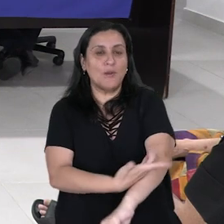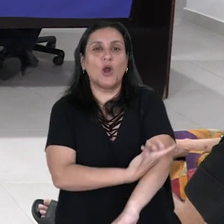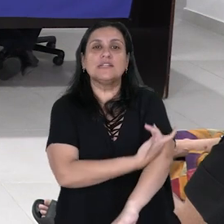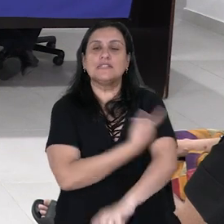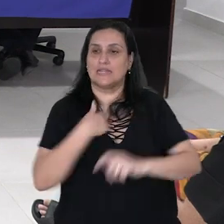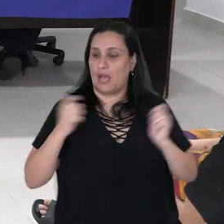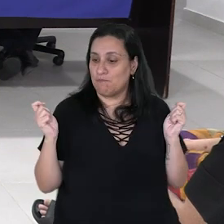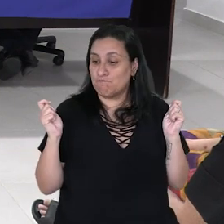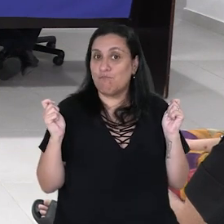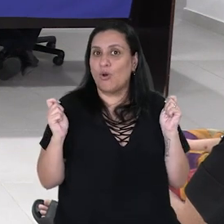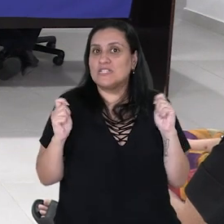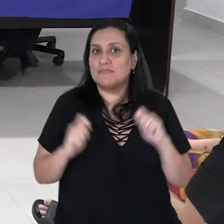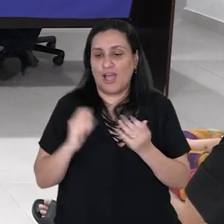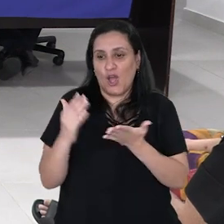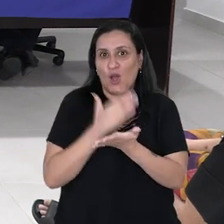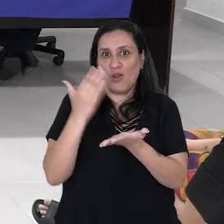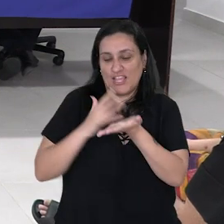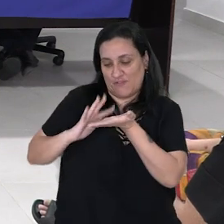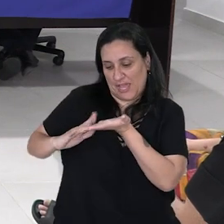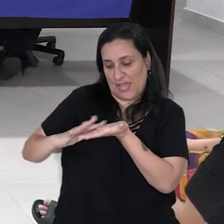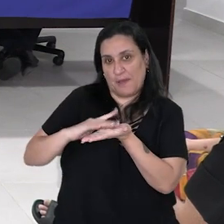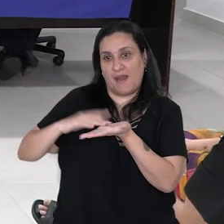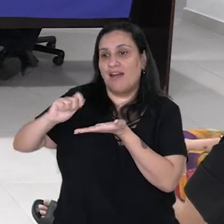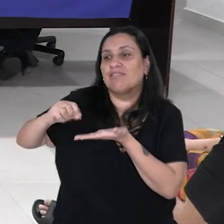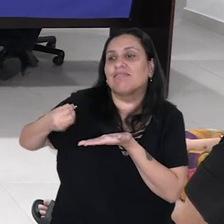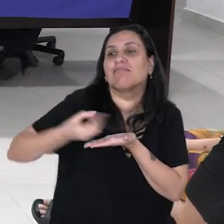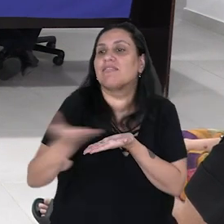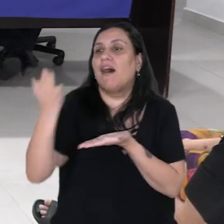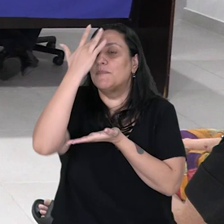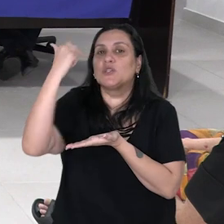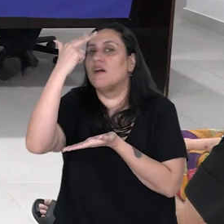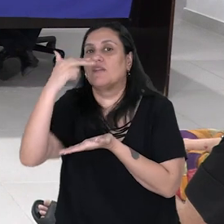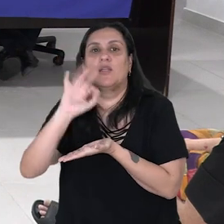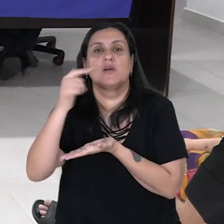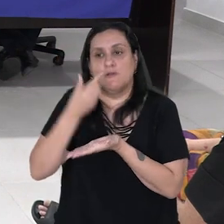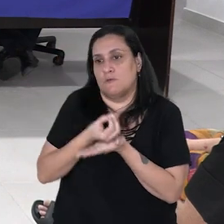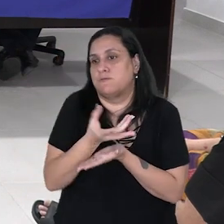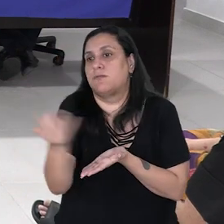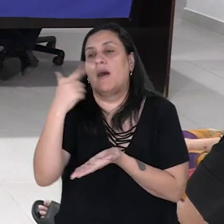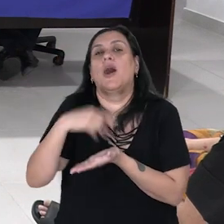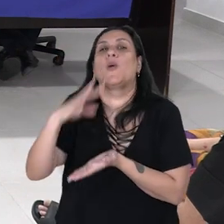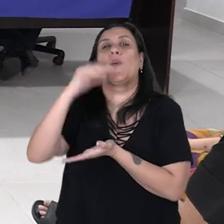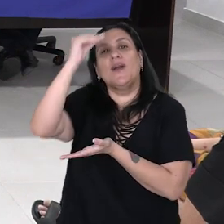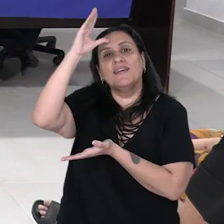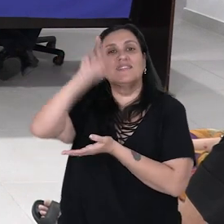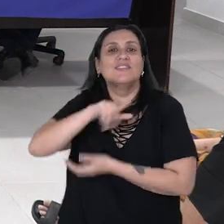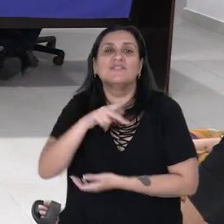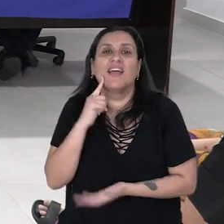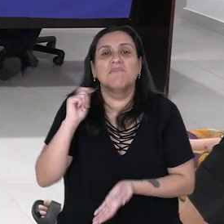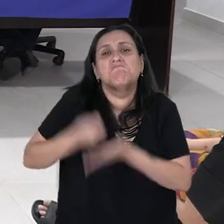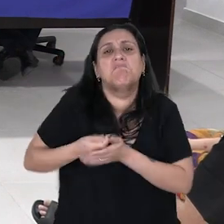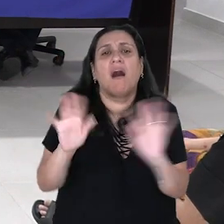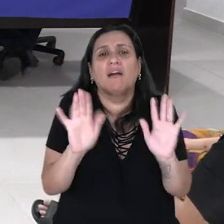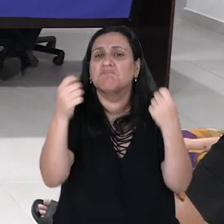a possibilidade que um livro em Braille traz para as pessoas. Isso não tem preço, não pode